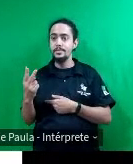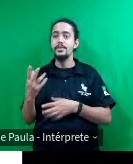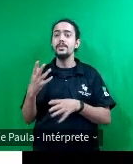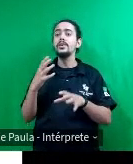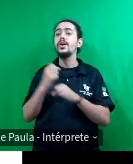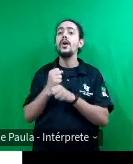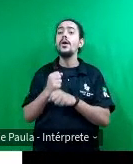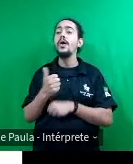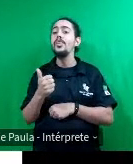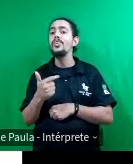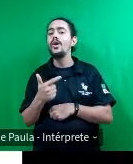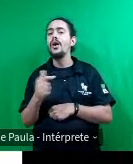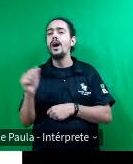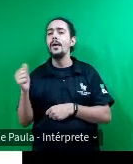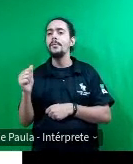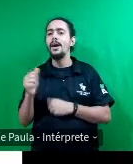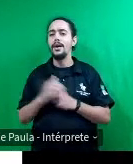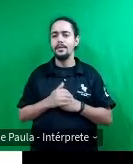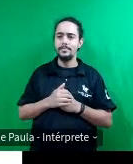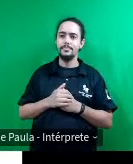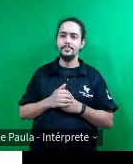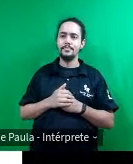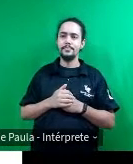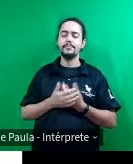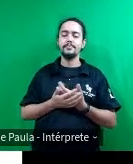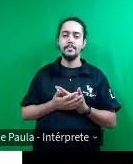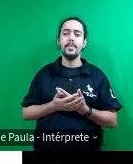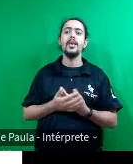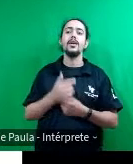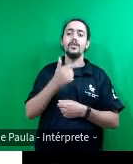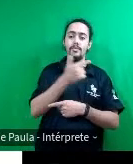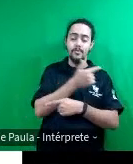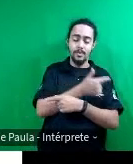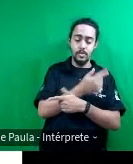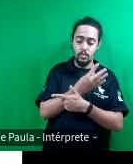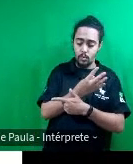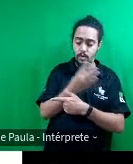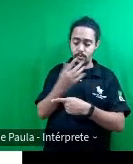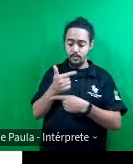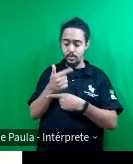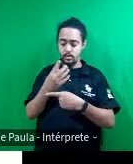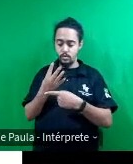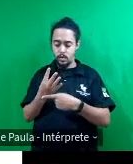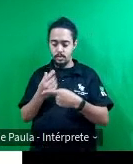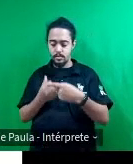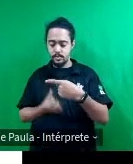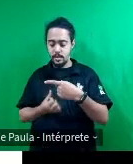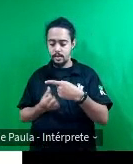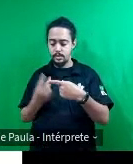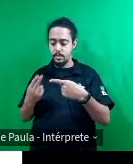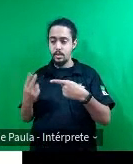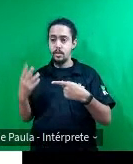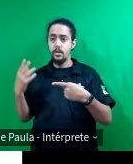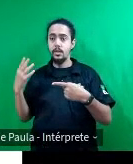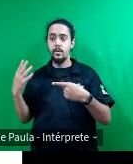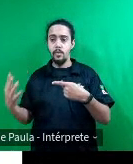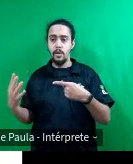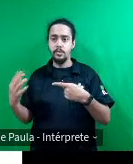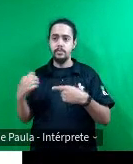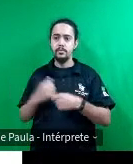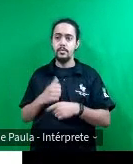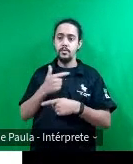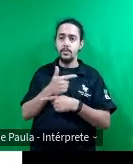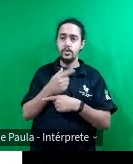24 volts dividido por 6 é igual a 4. 24 dividido por 4 ohms, 24 volts por